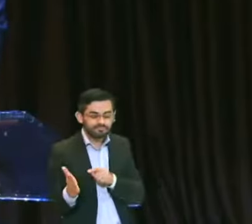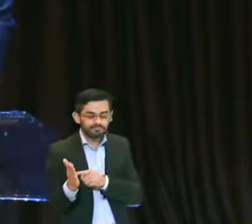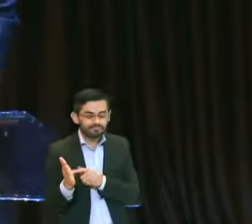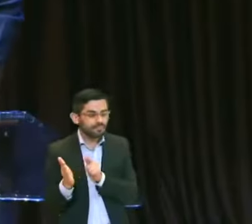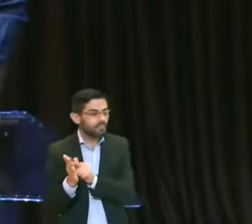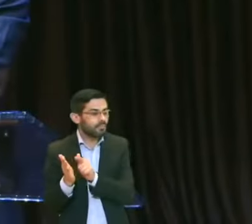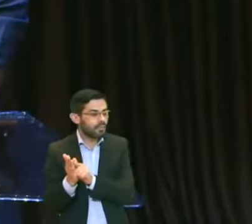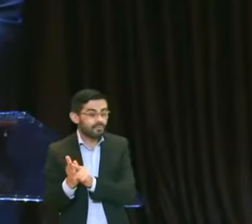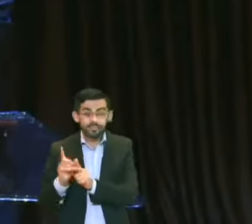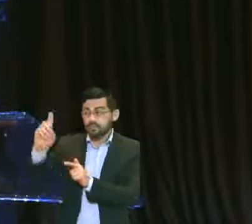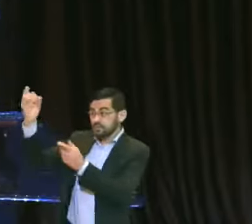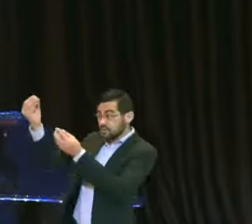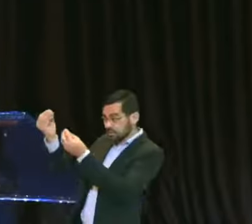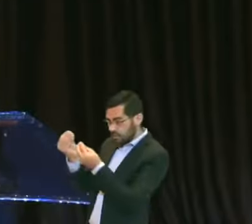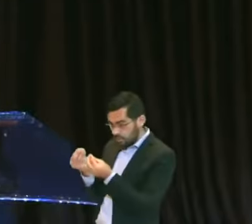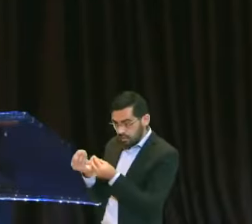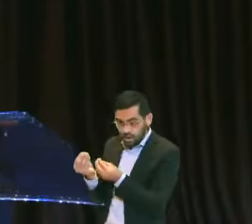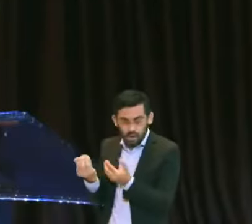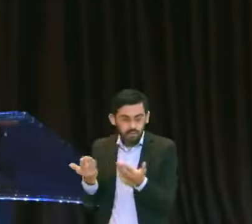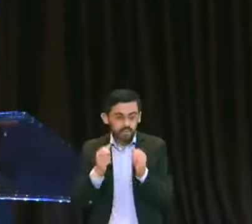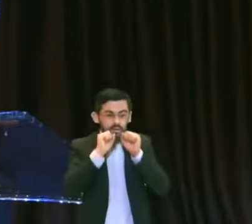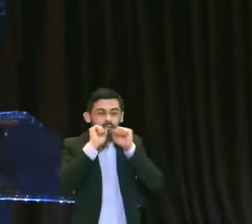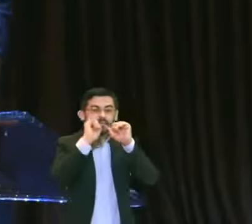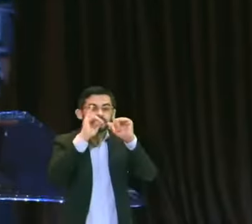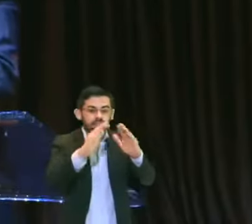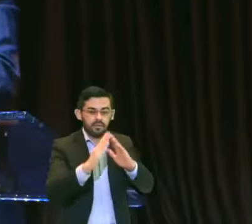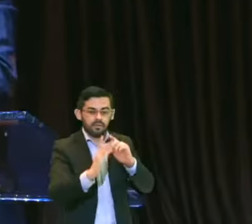me deu esse contrato e eu quero abençoar a igreja.